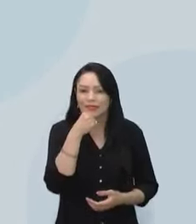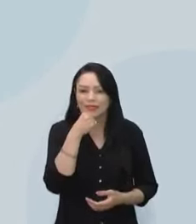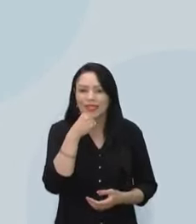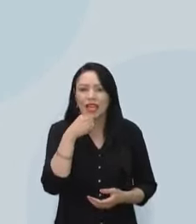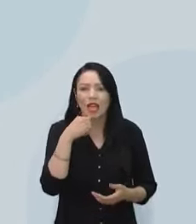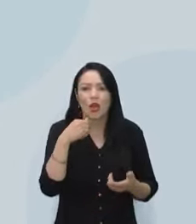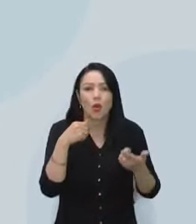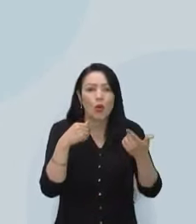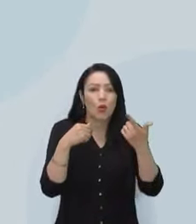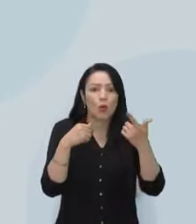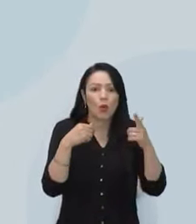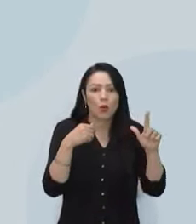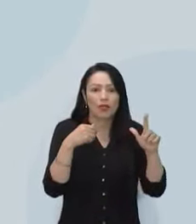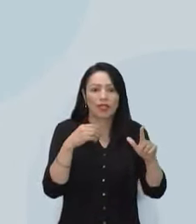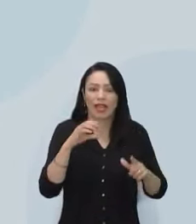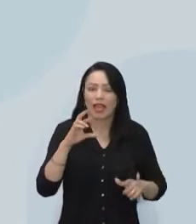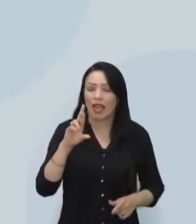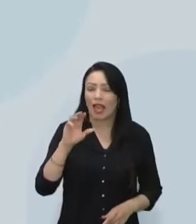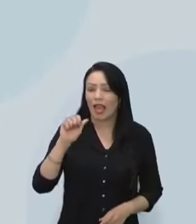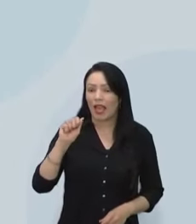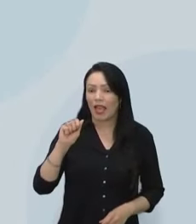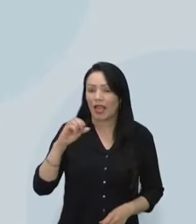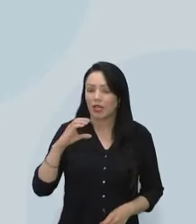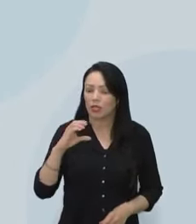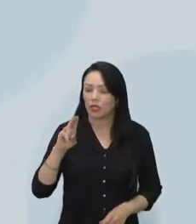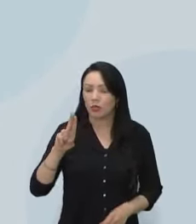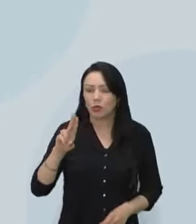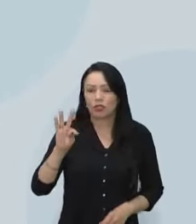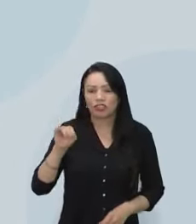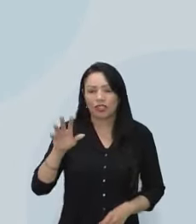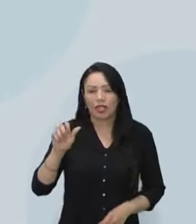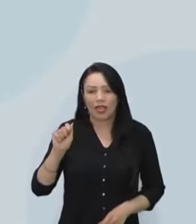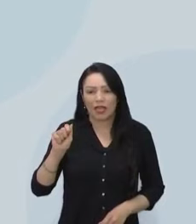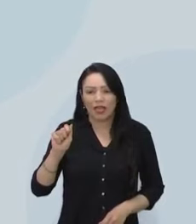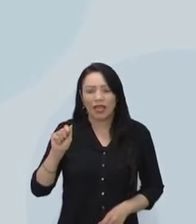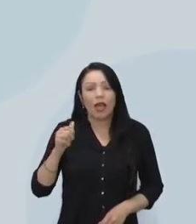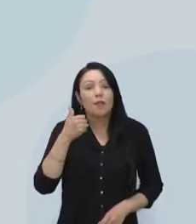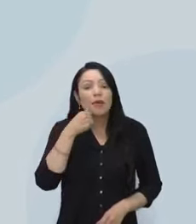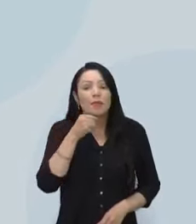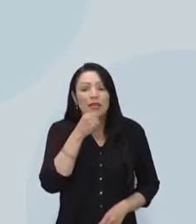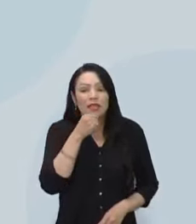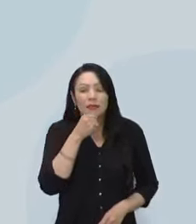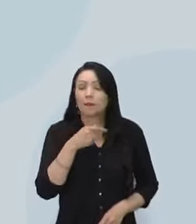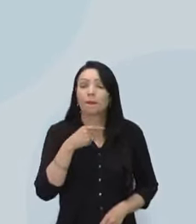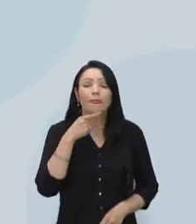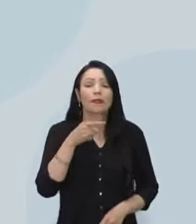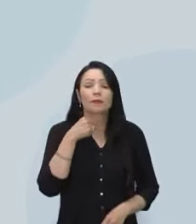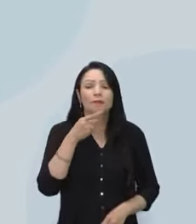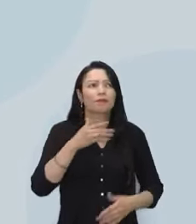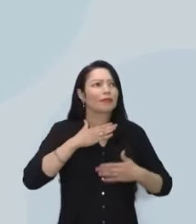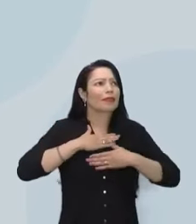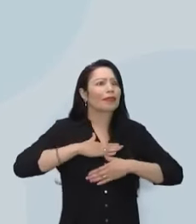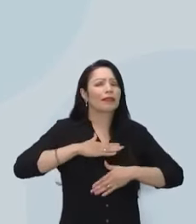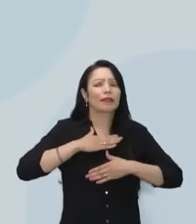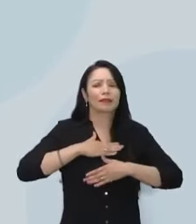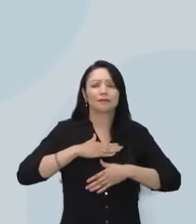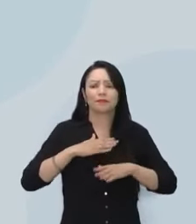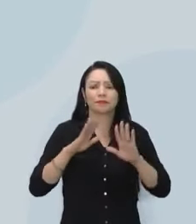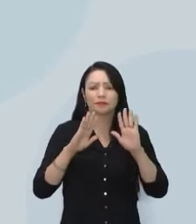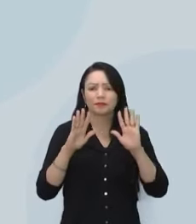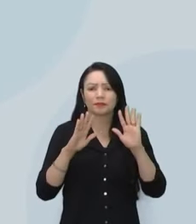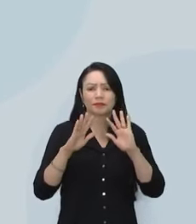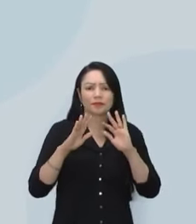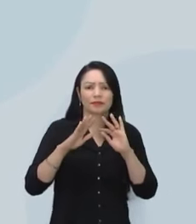Hakutia, na verdade é Hakutia, né, porque não tem um acento. Hakutia, sua mãe, não conseguia manter a calma.